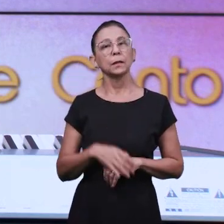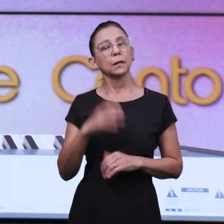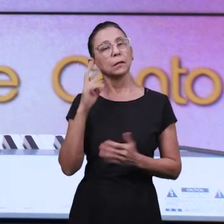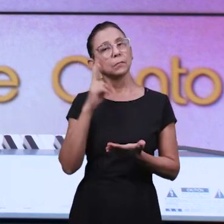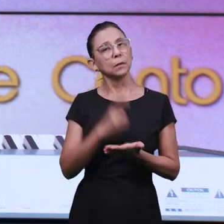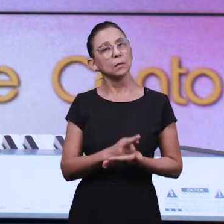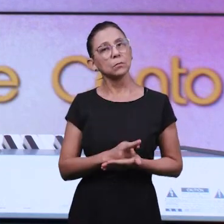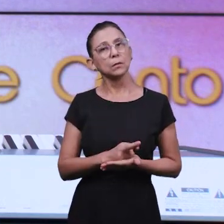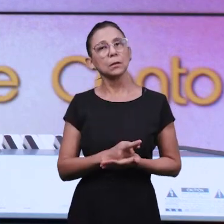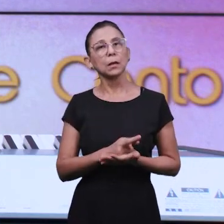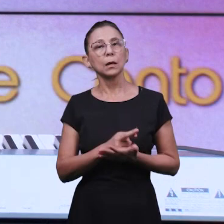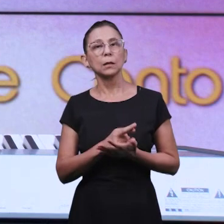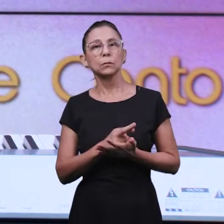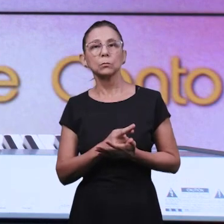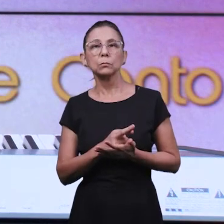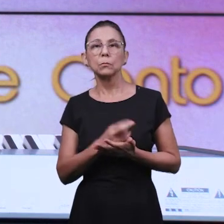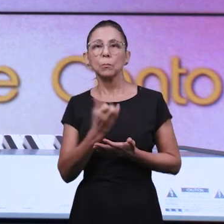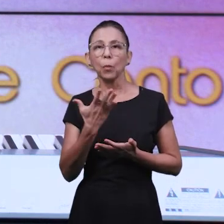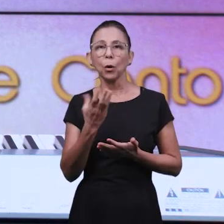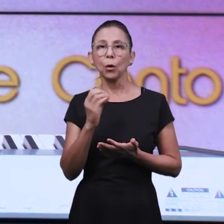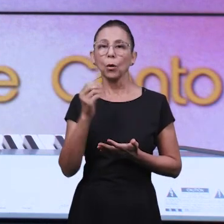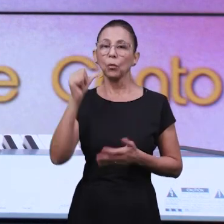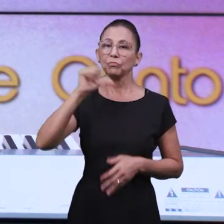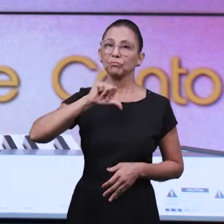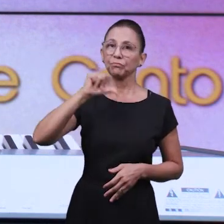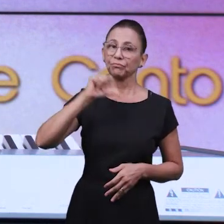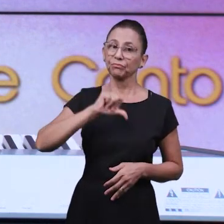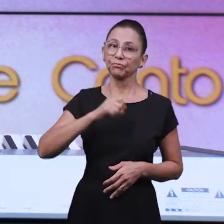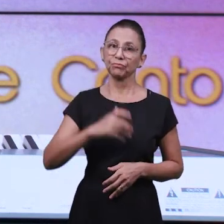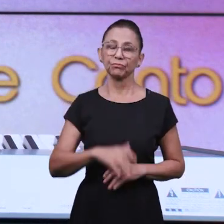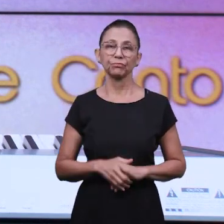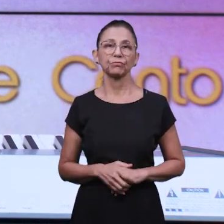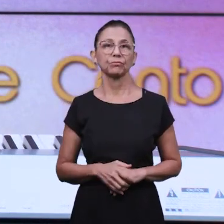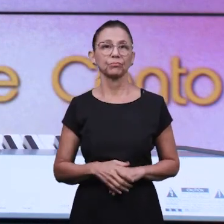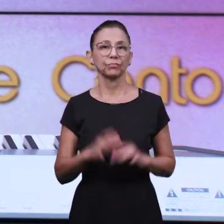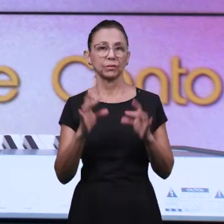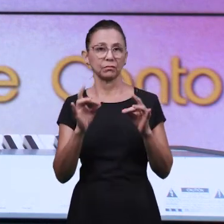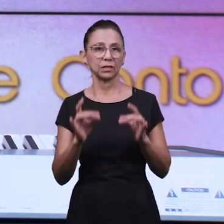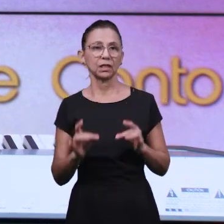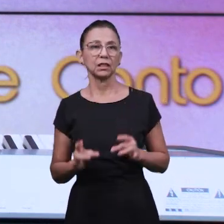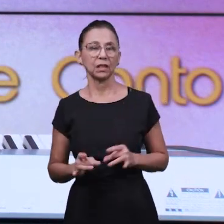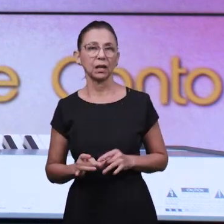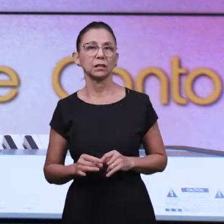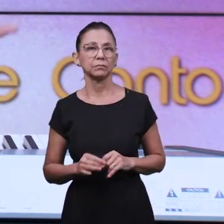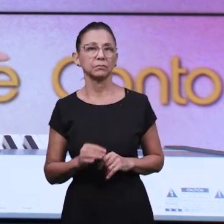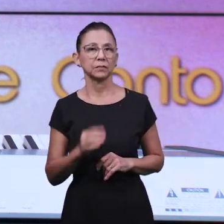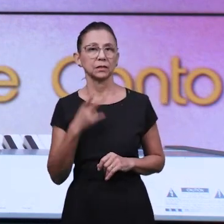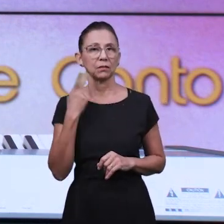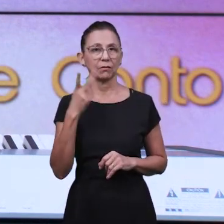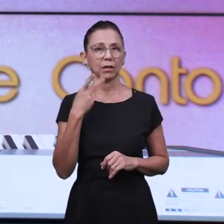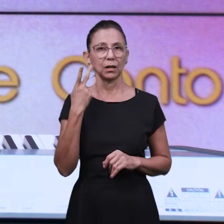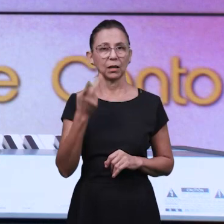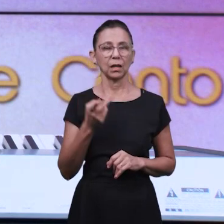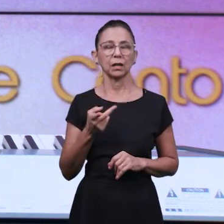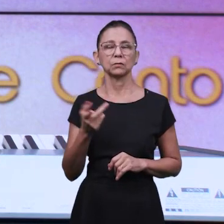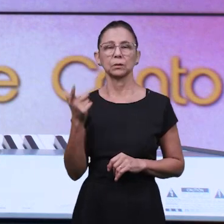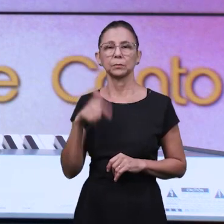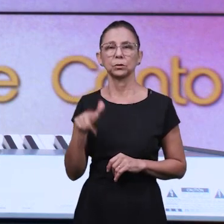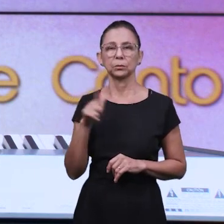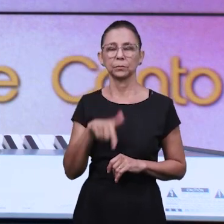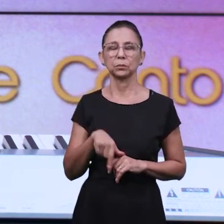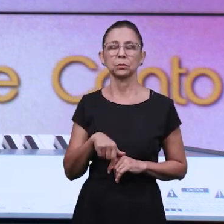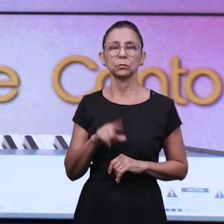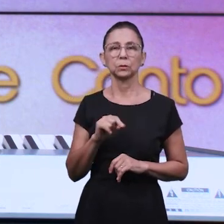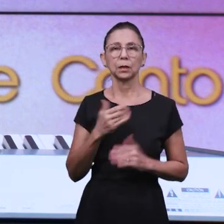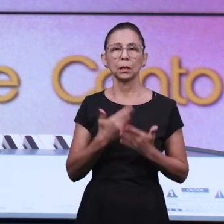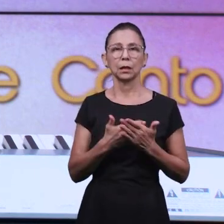benefício ou até mesmo uma qualidade ruim para o nosso exercício. Então, existe um detalhe que nós temos falado em praticamente todas as